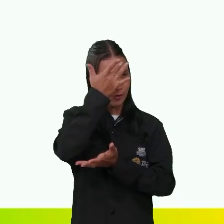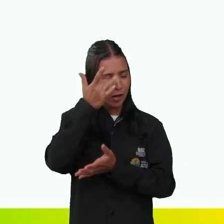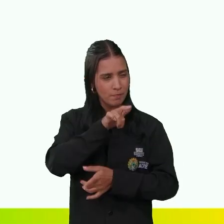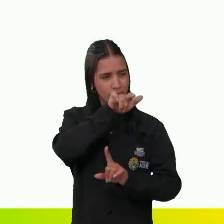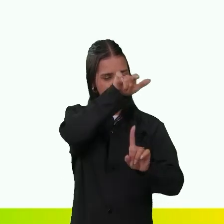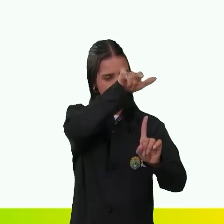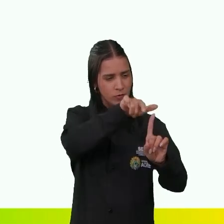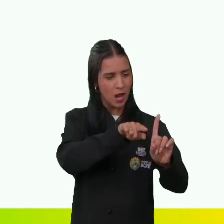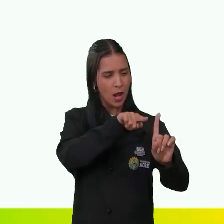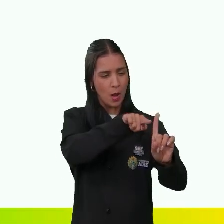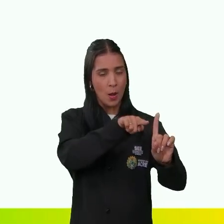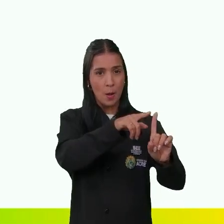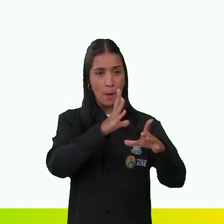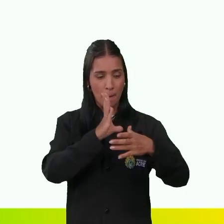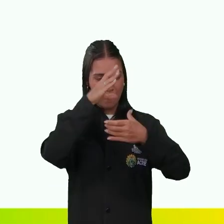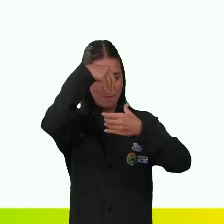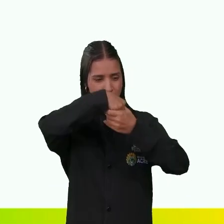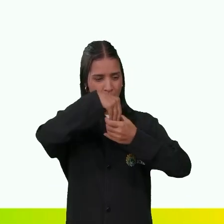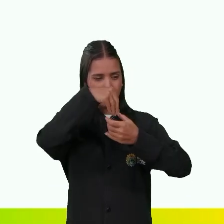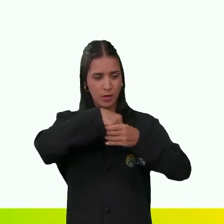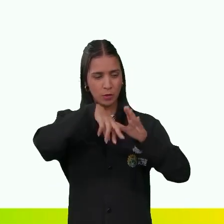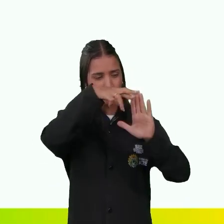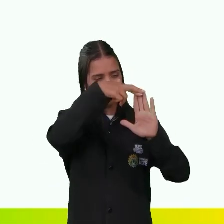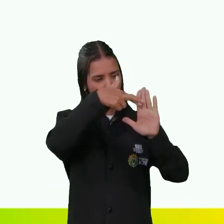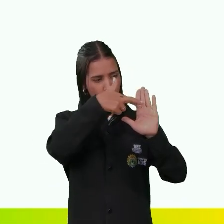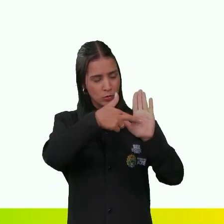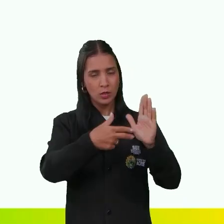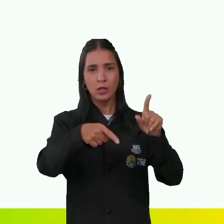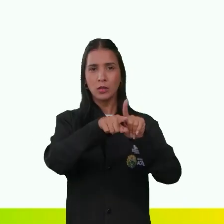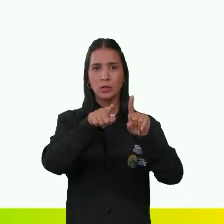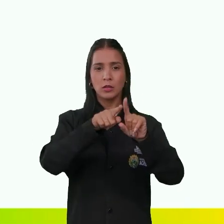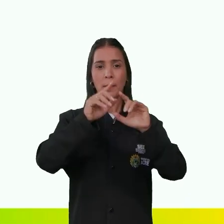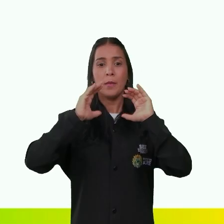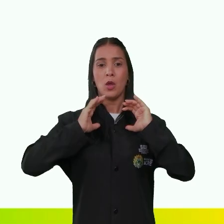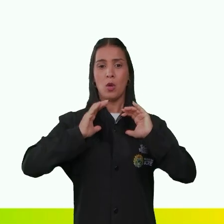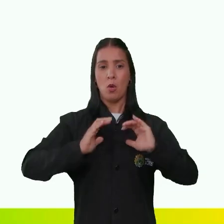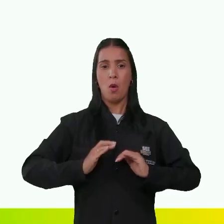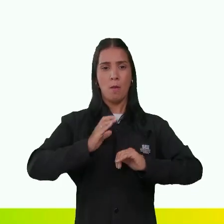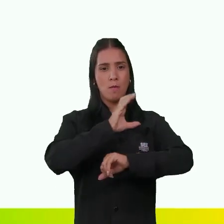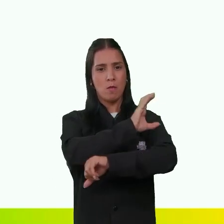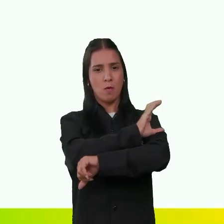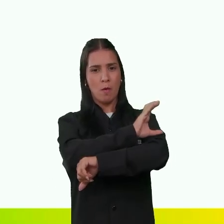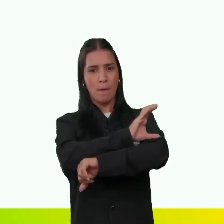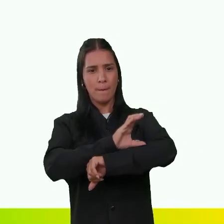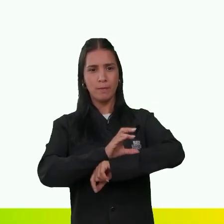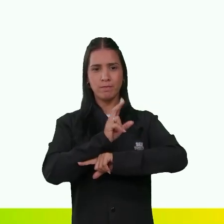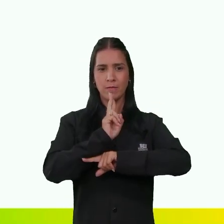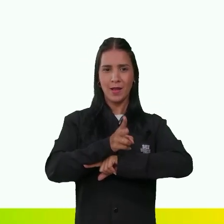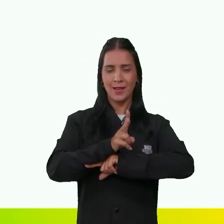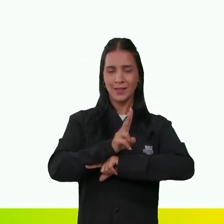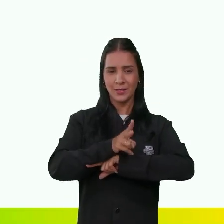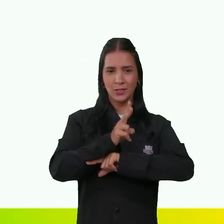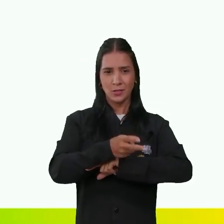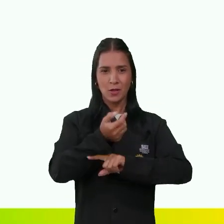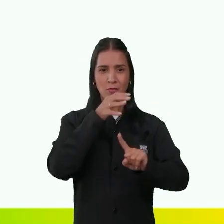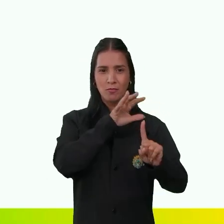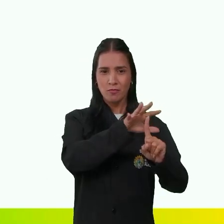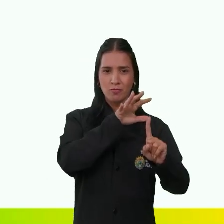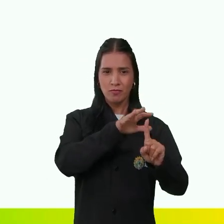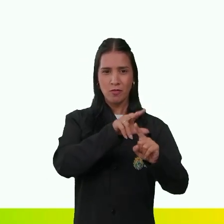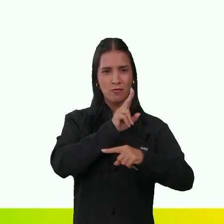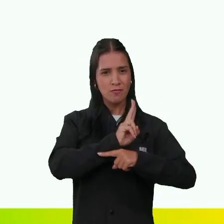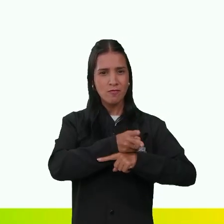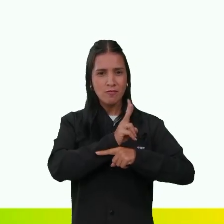se comportar de forma desejada através de mecanismos de controle contínuo e comunicação